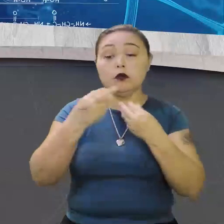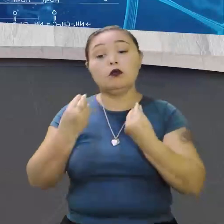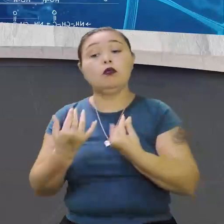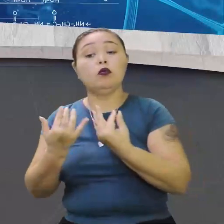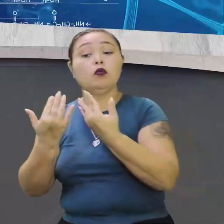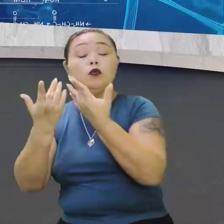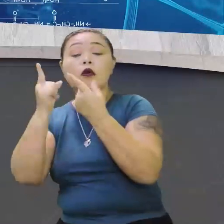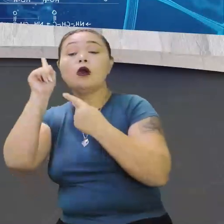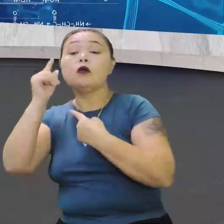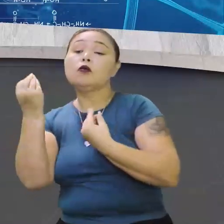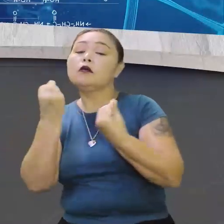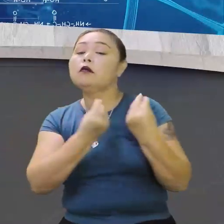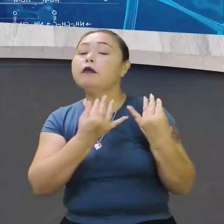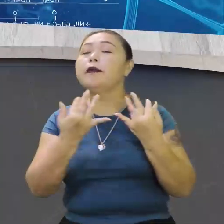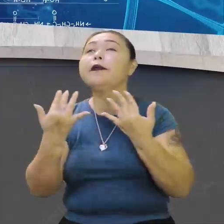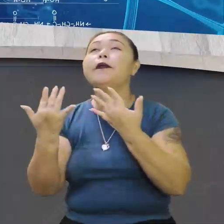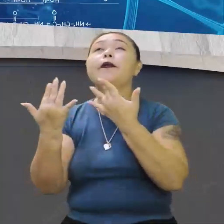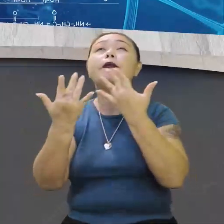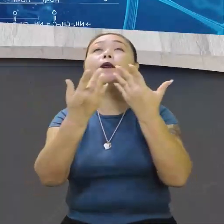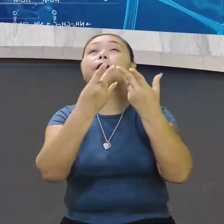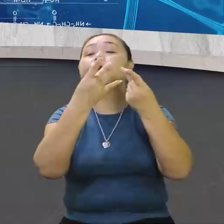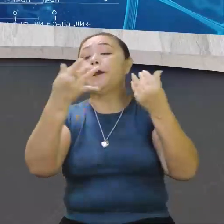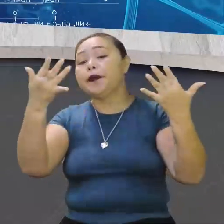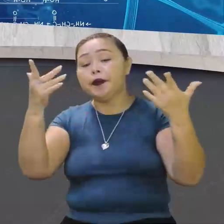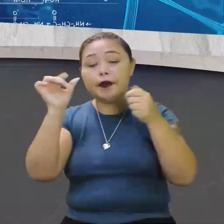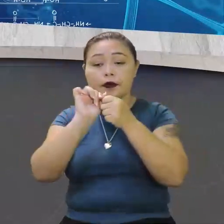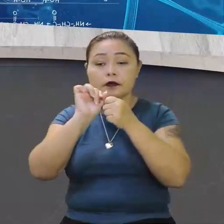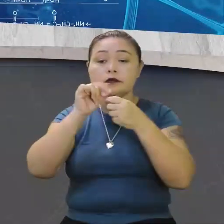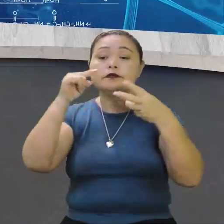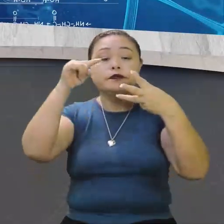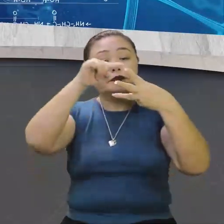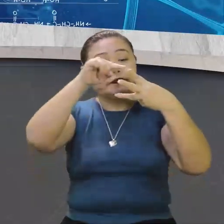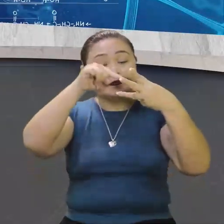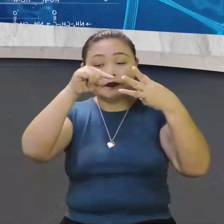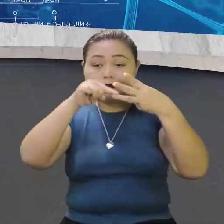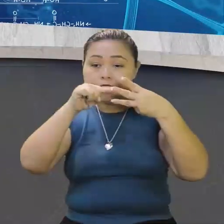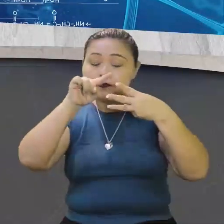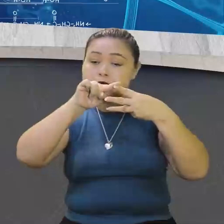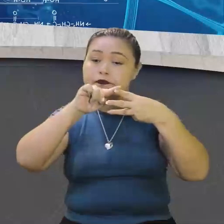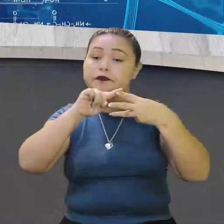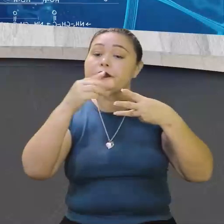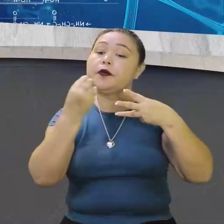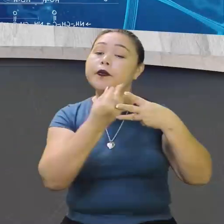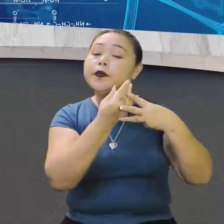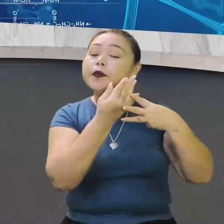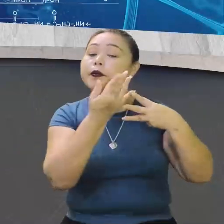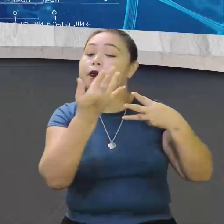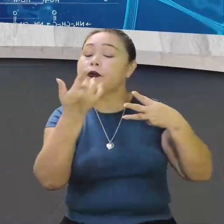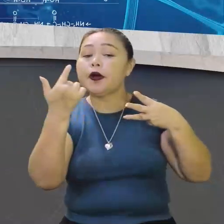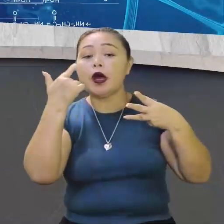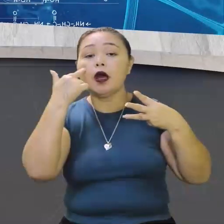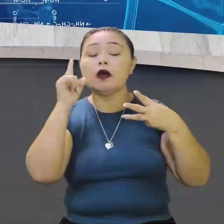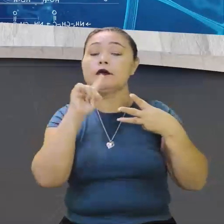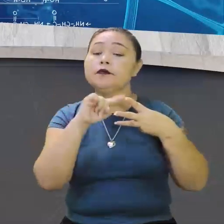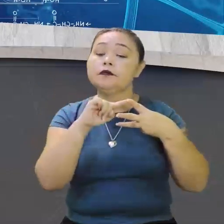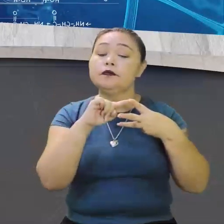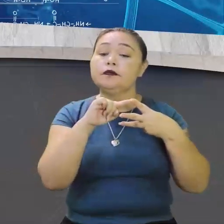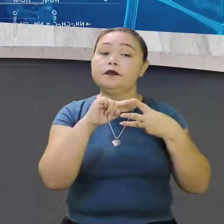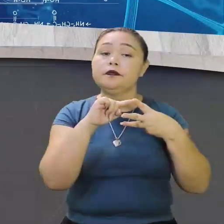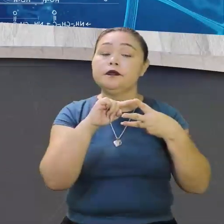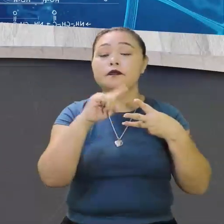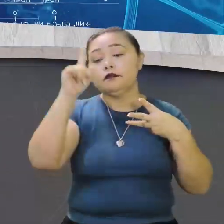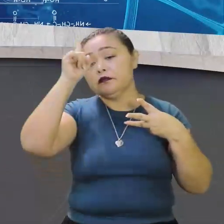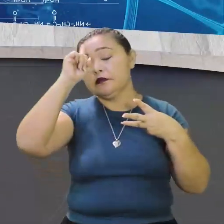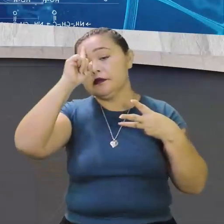a vaporização, você viu os 3 aspectos. Evaporação. Você já,